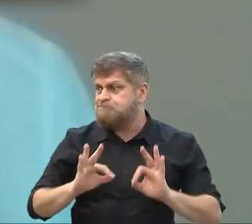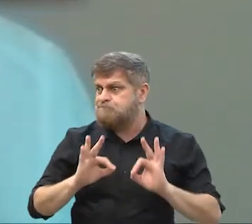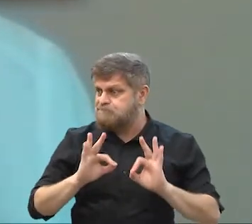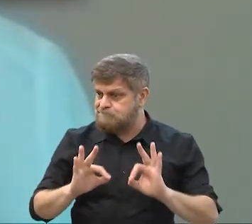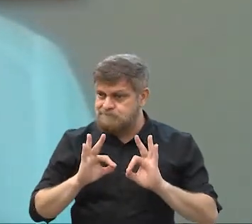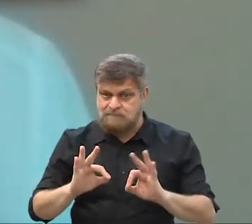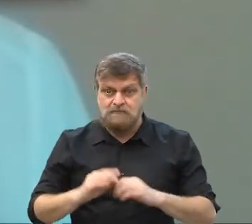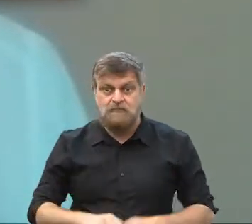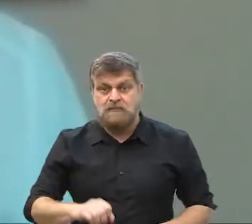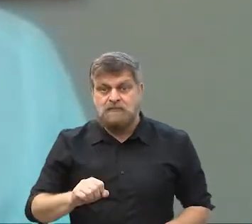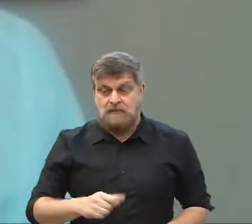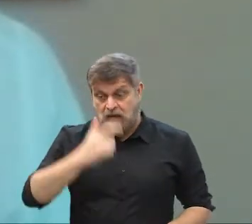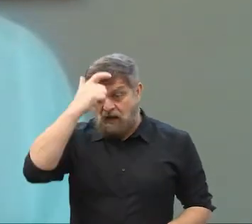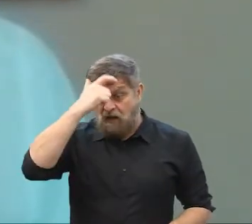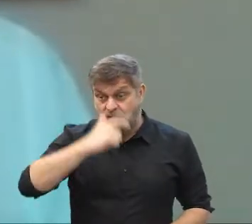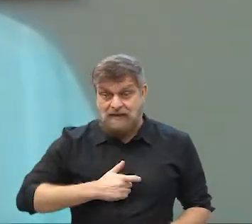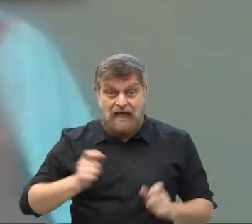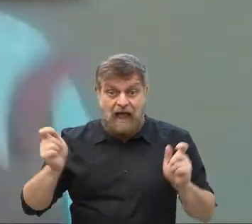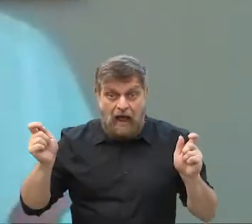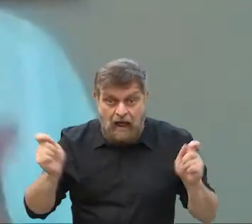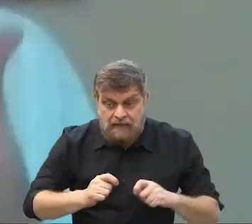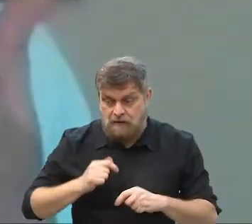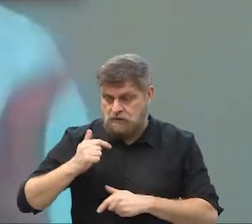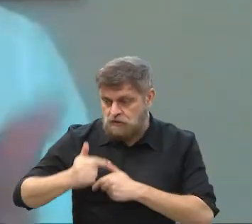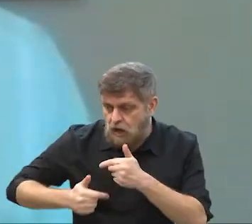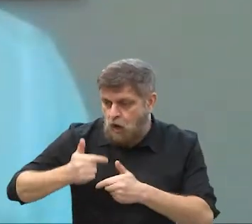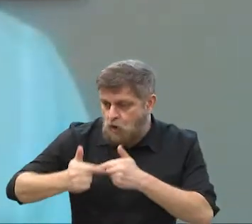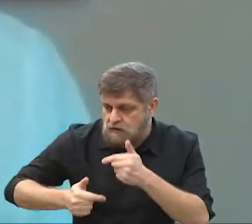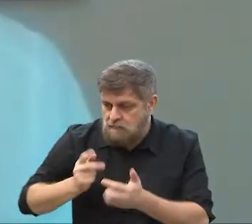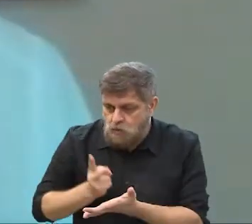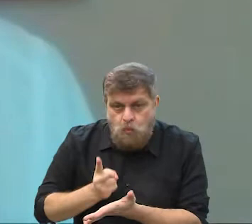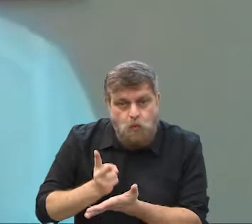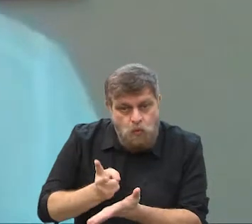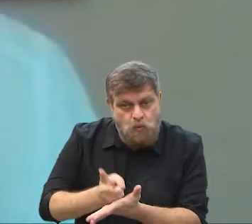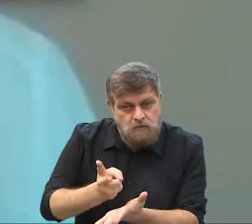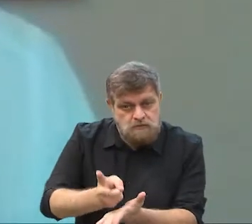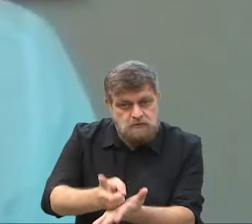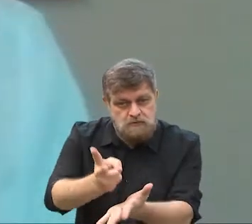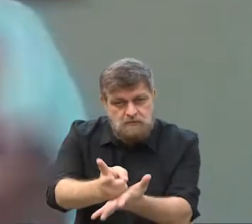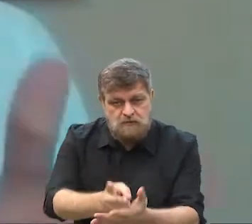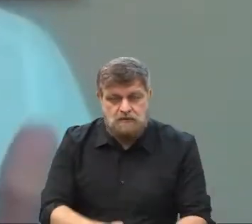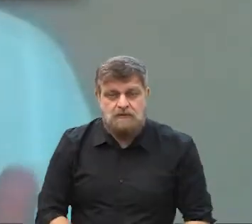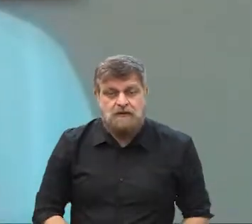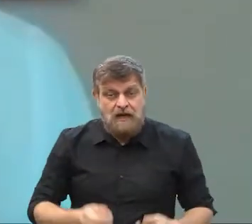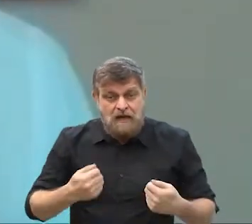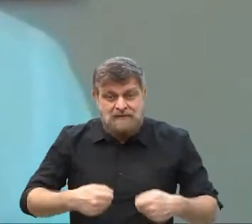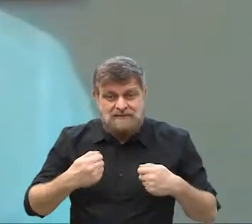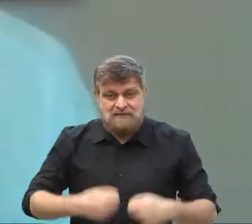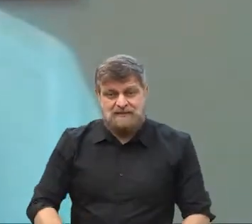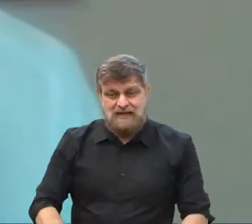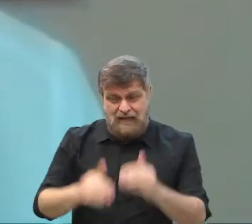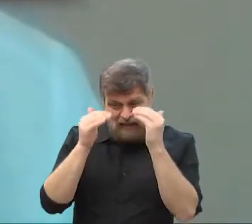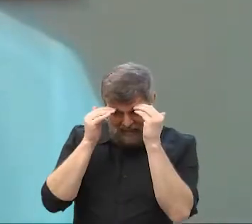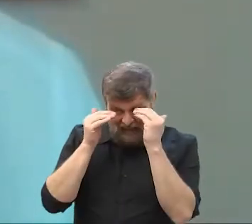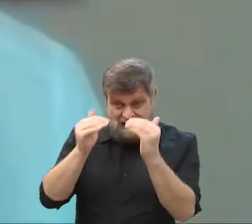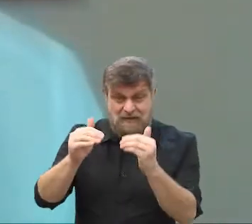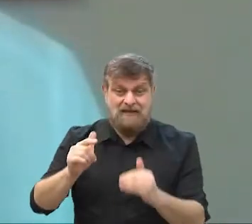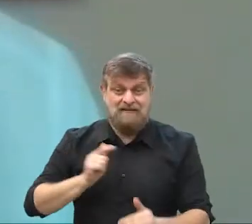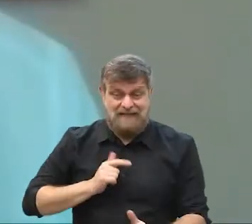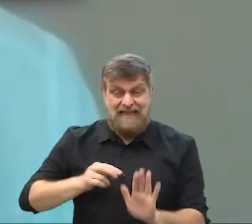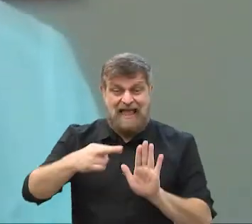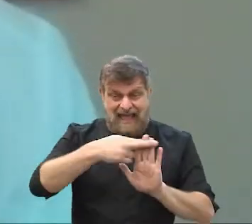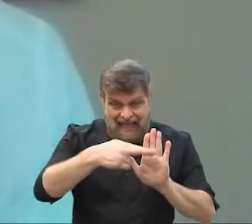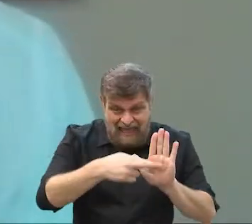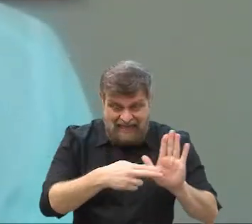positivo você ter a oportunidade de continuar o seu trabalho, respeitando todas as orientações